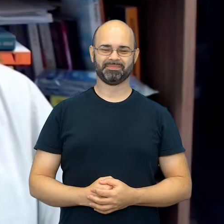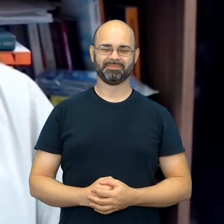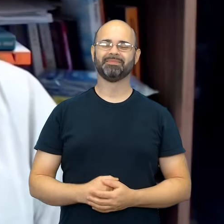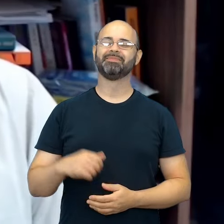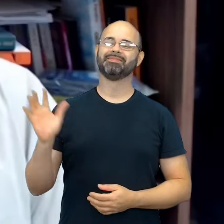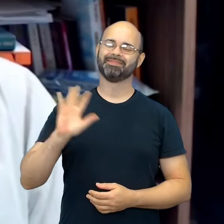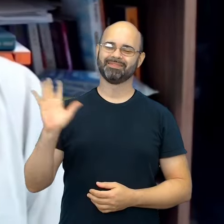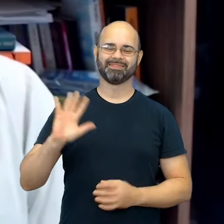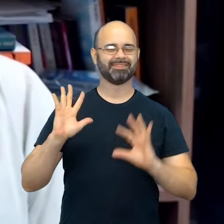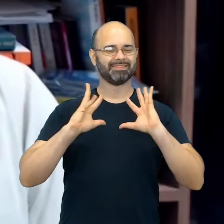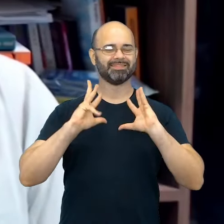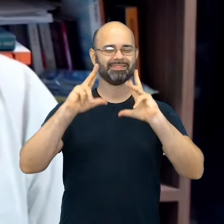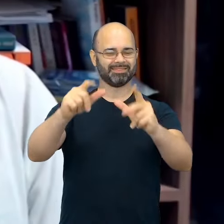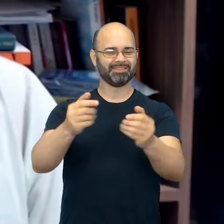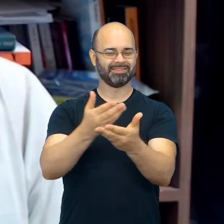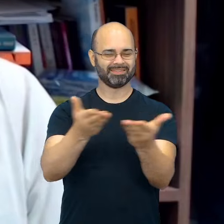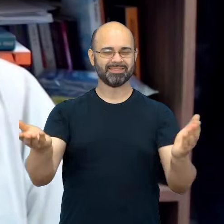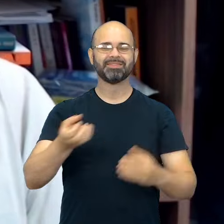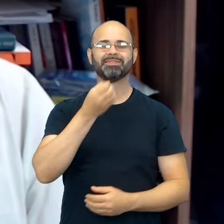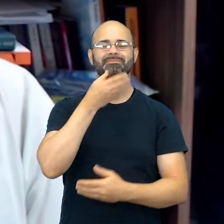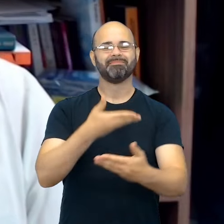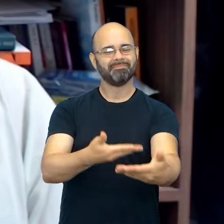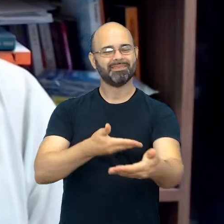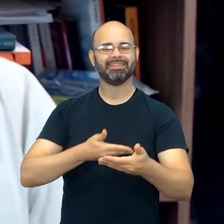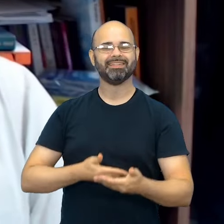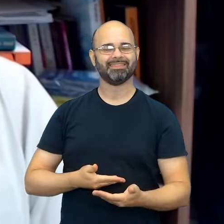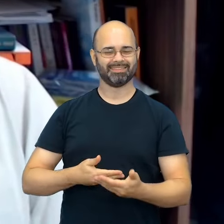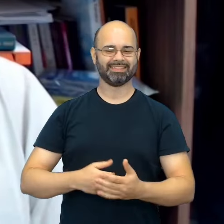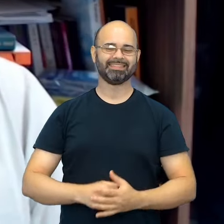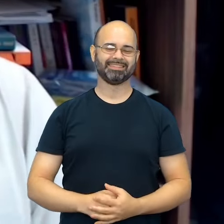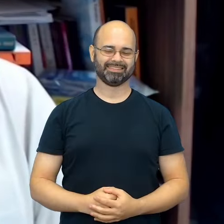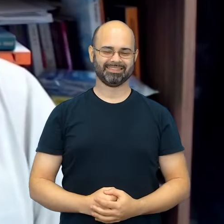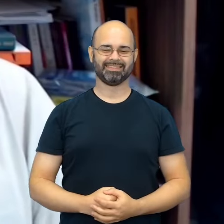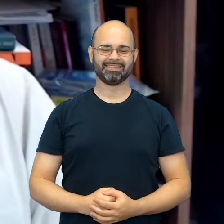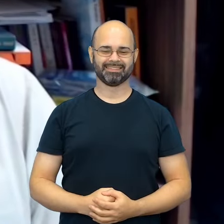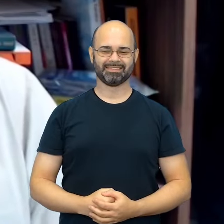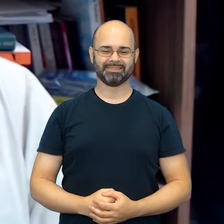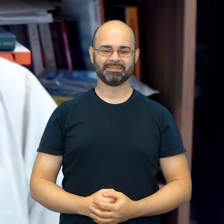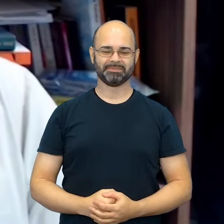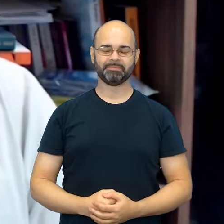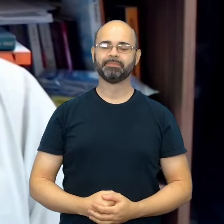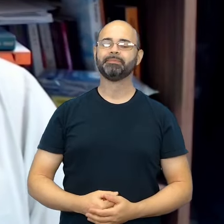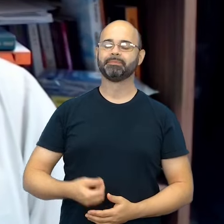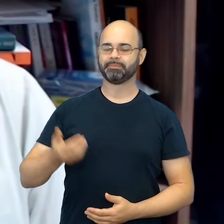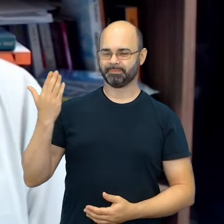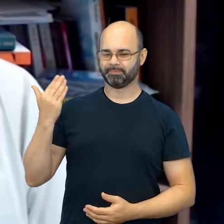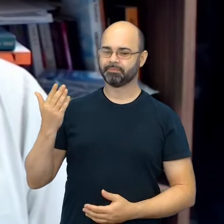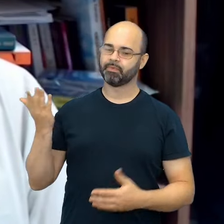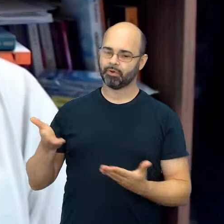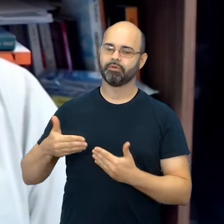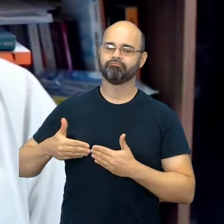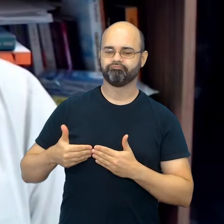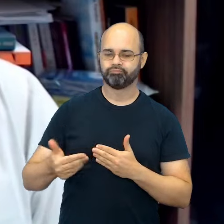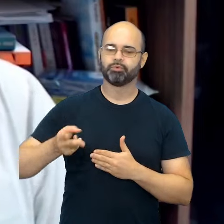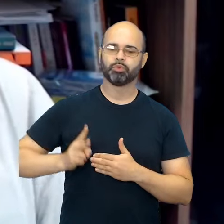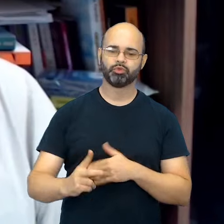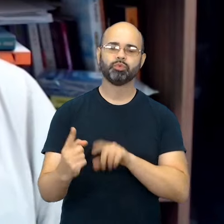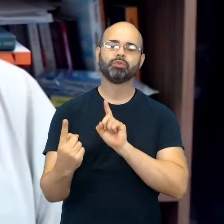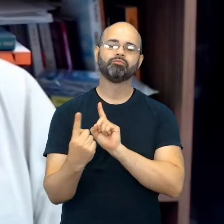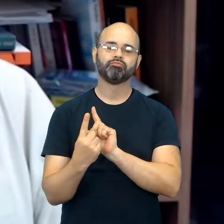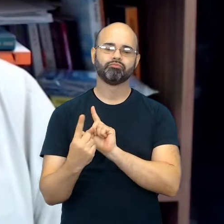Olá a todos, todas e todos, sejam muito bem-vindos. Vamos dando continuidade ao nosso processo